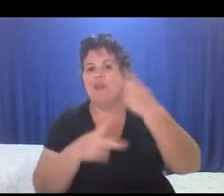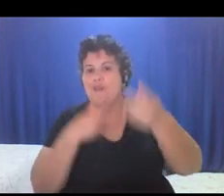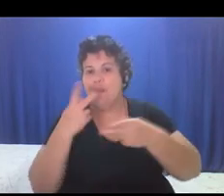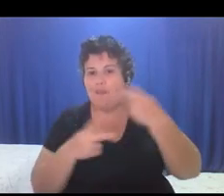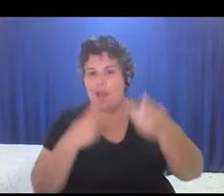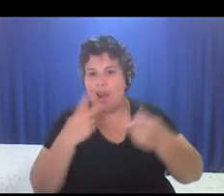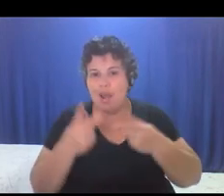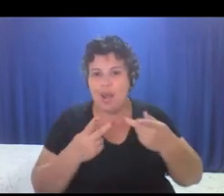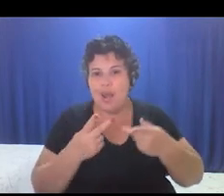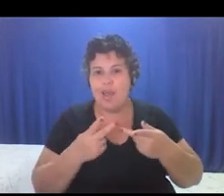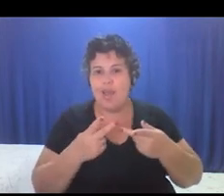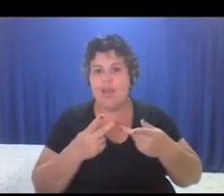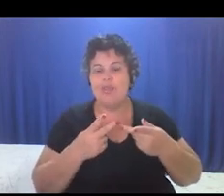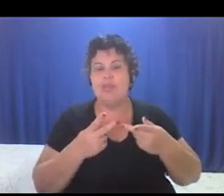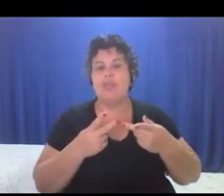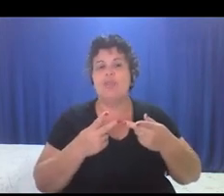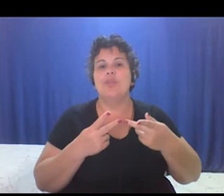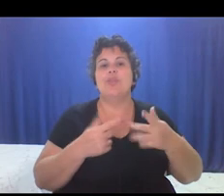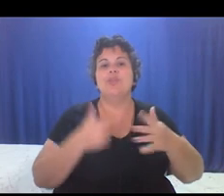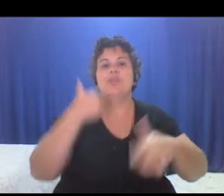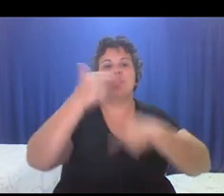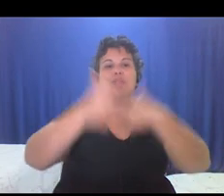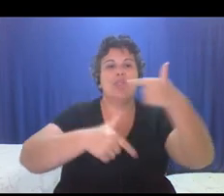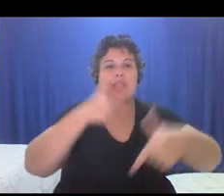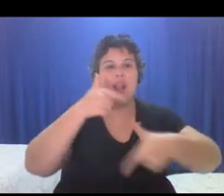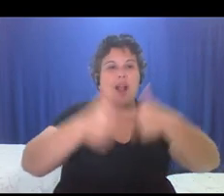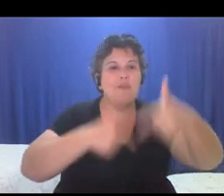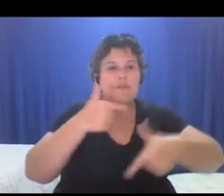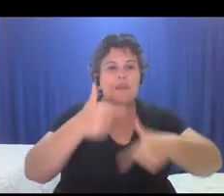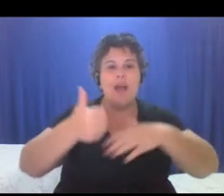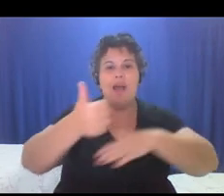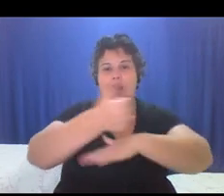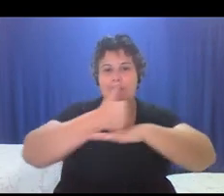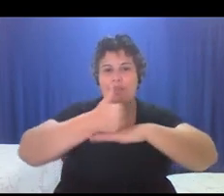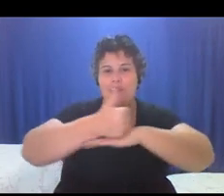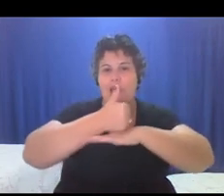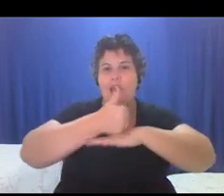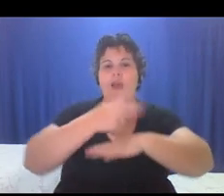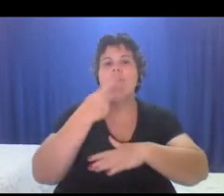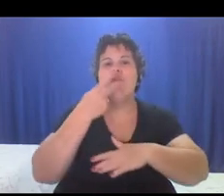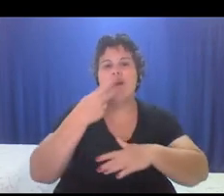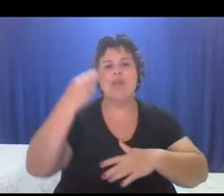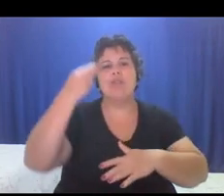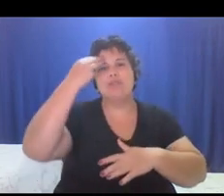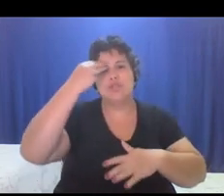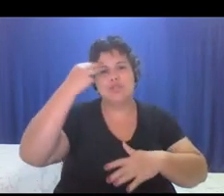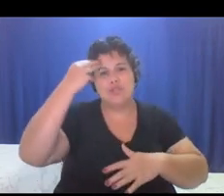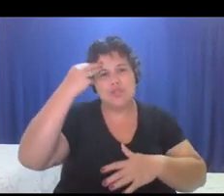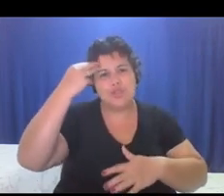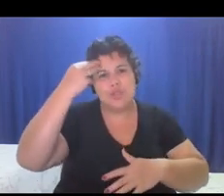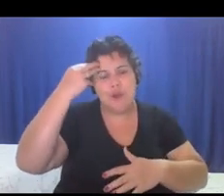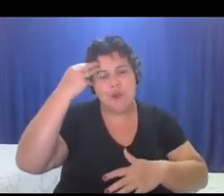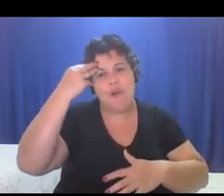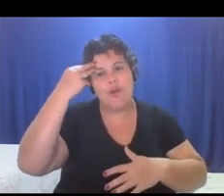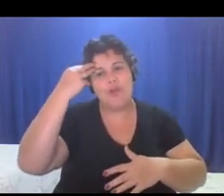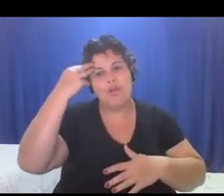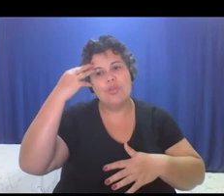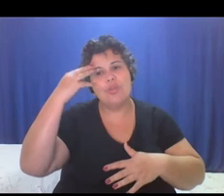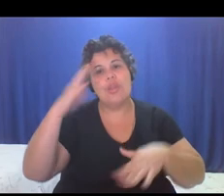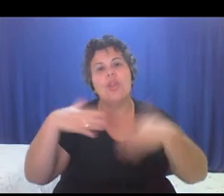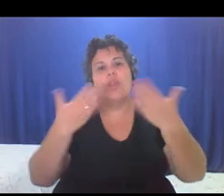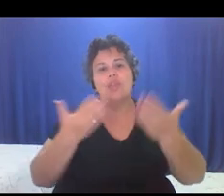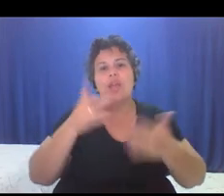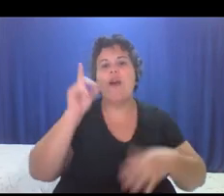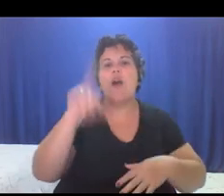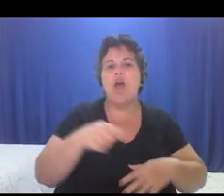né, de trilha de carreira, a gente está falando de sonhos. Então, é um